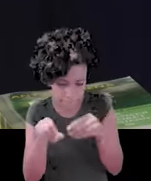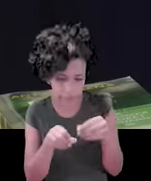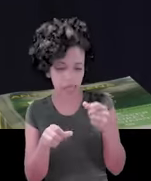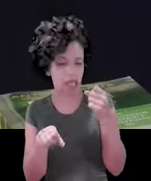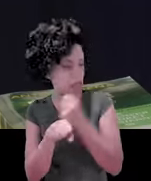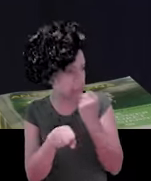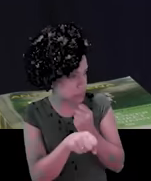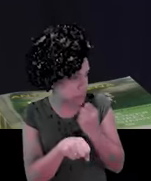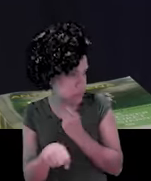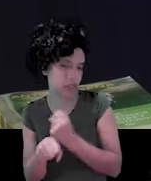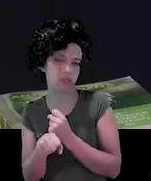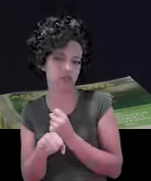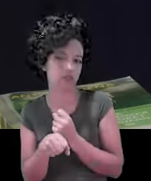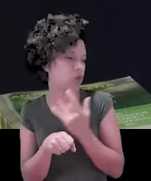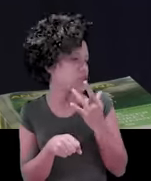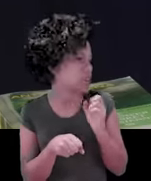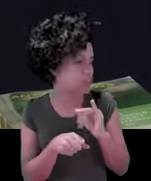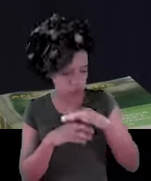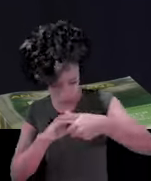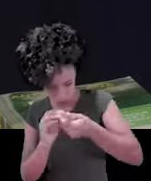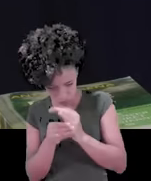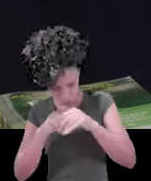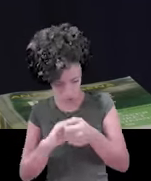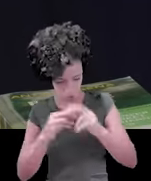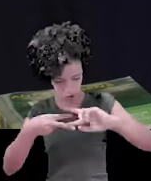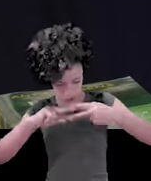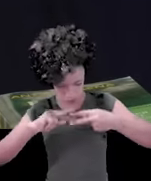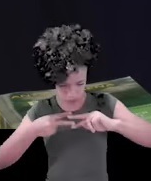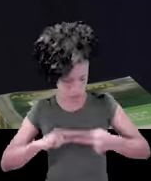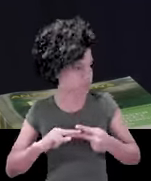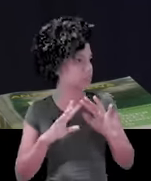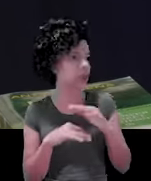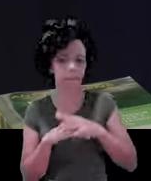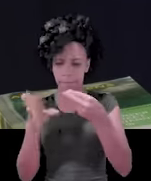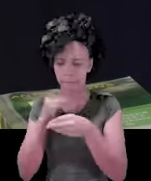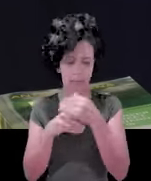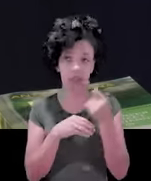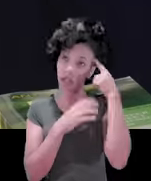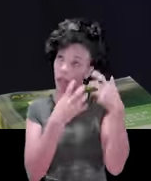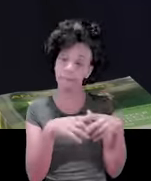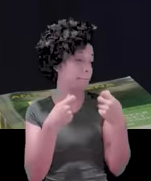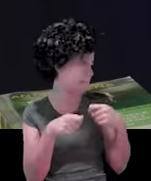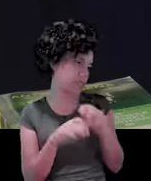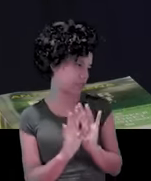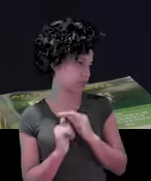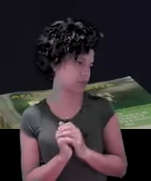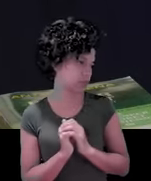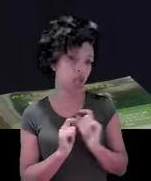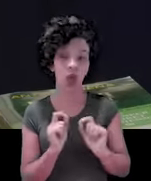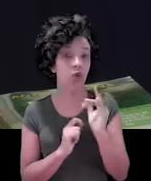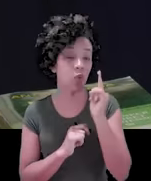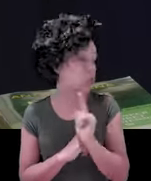feira e construção civil você viu tipo um trançado pra gente assim e aí eu peguei tudo aquilo na minha cabeça deu que apesar daquilo que